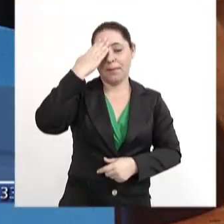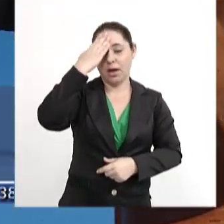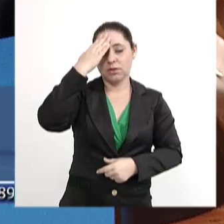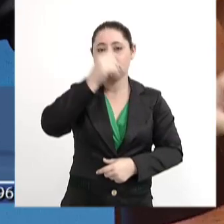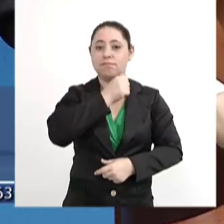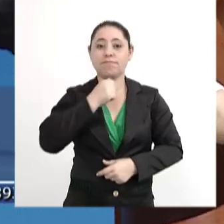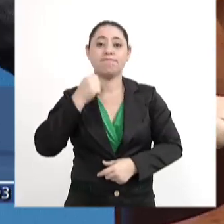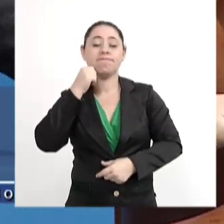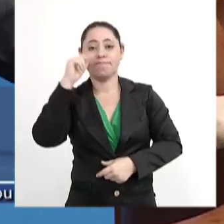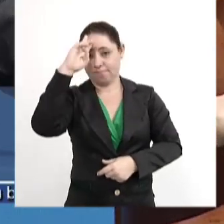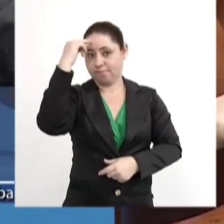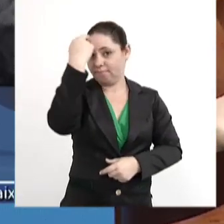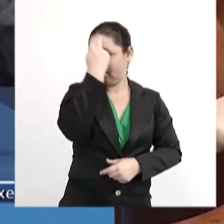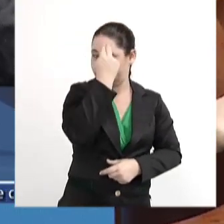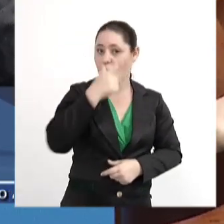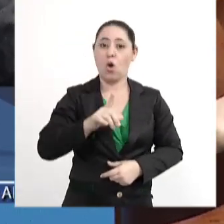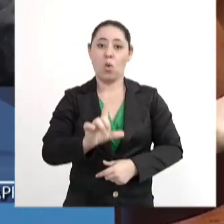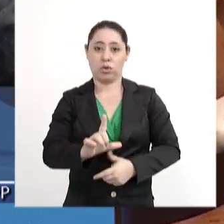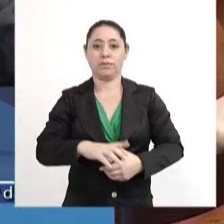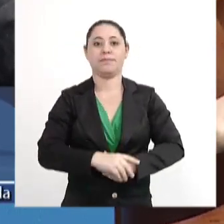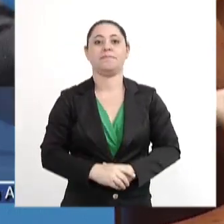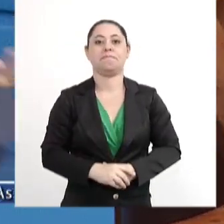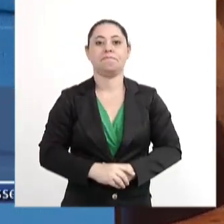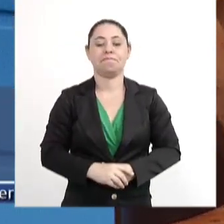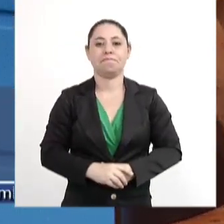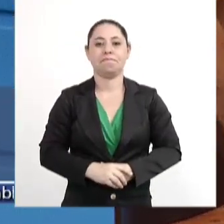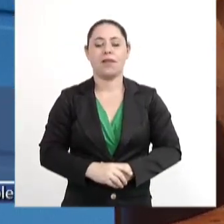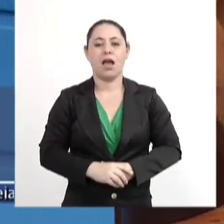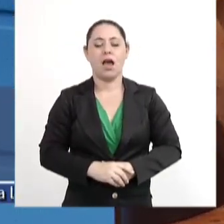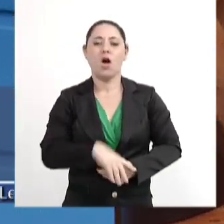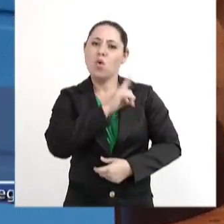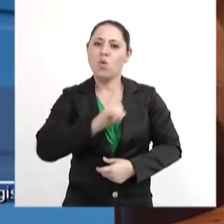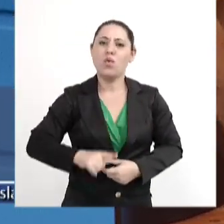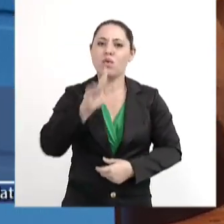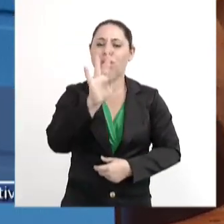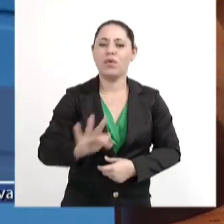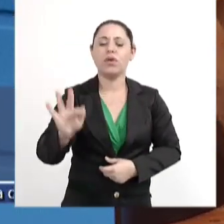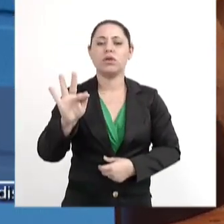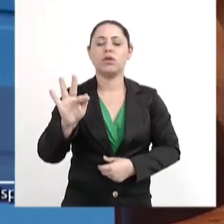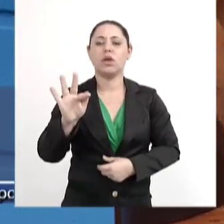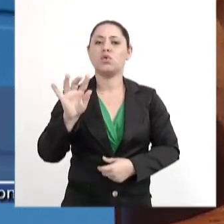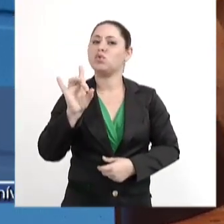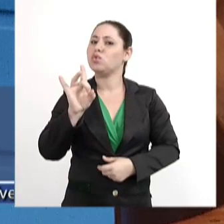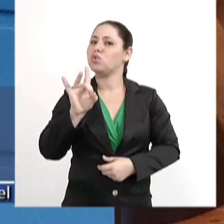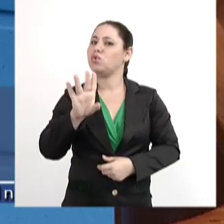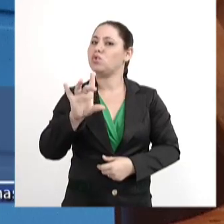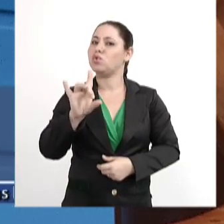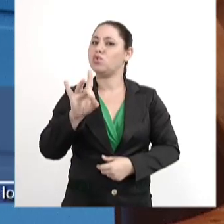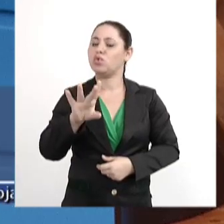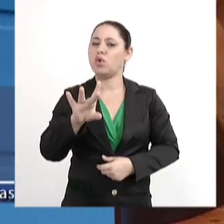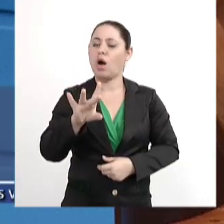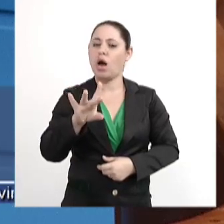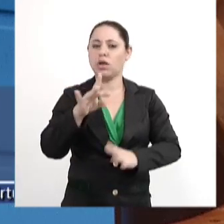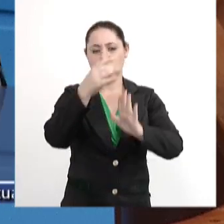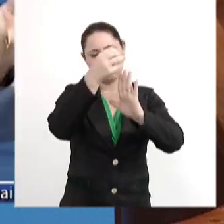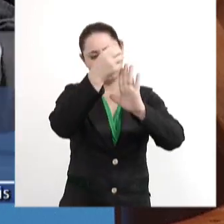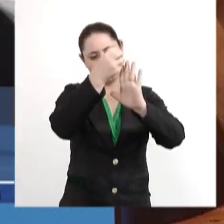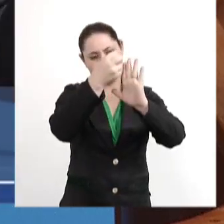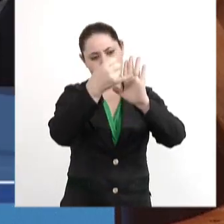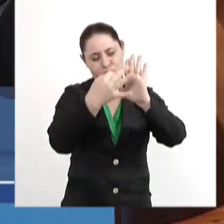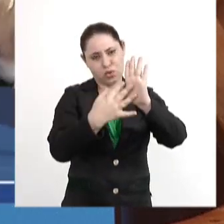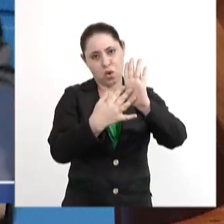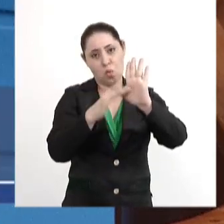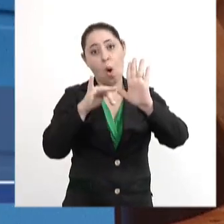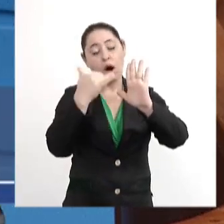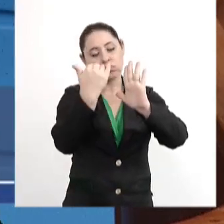deputado Rinaldo, deputado Lucas de Lima. A União Federal compete apenas descrever os